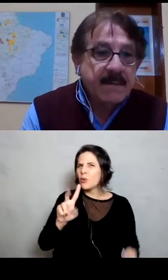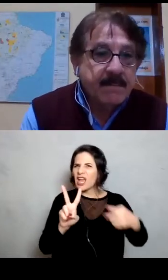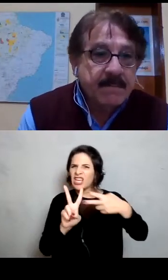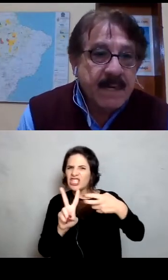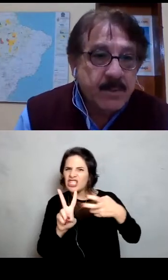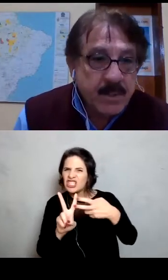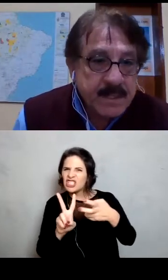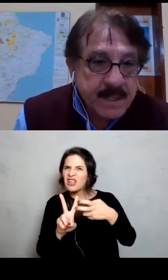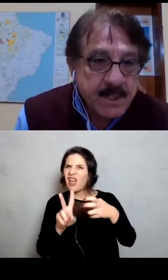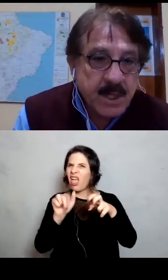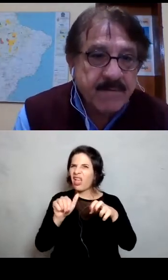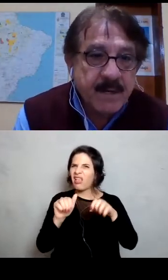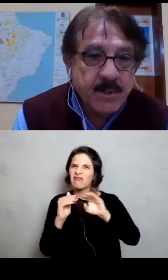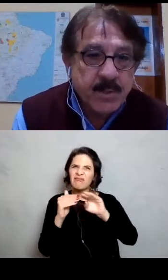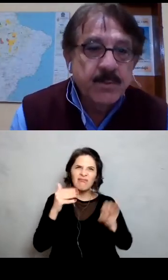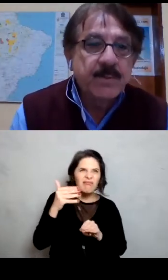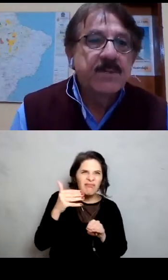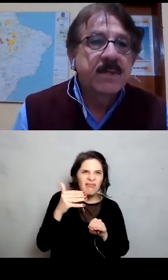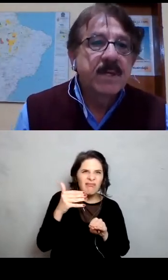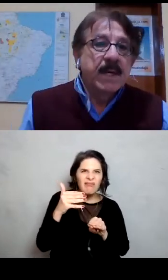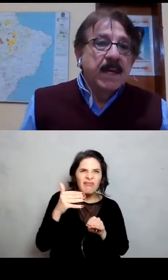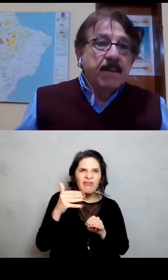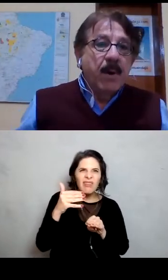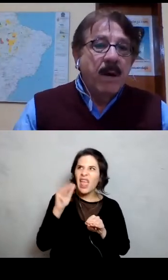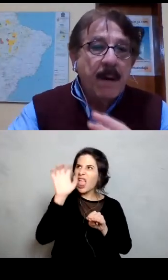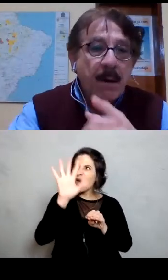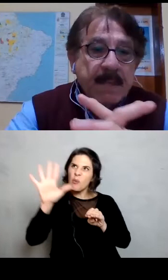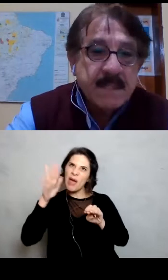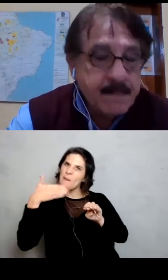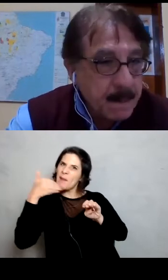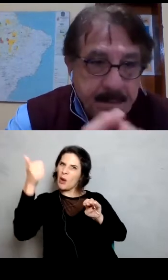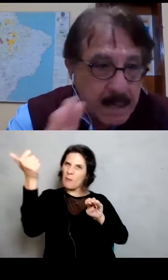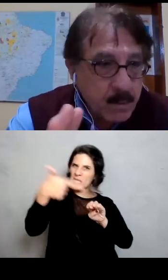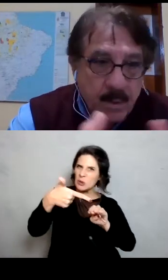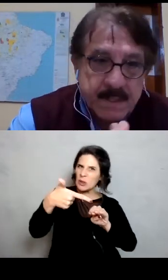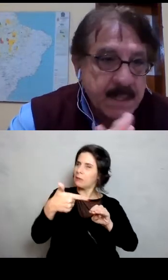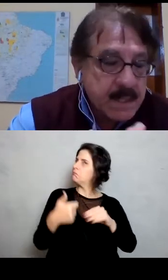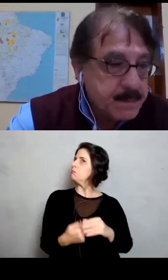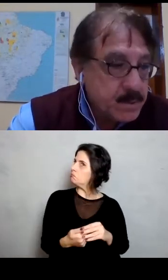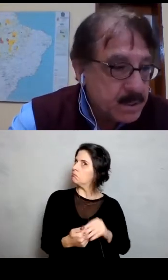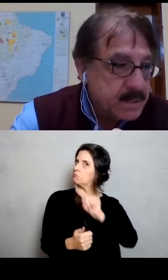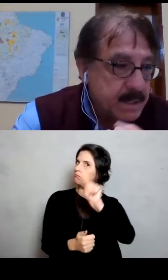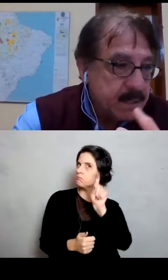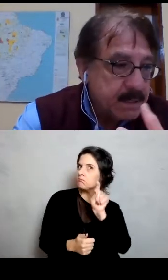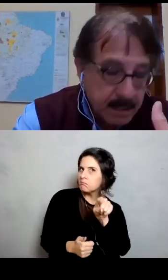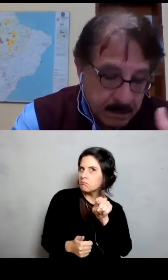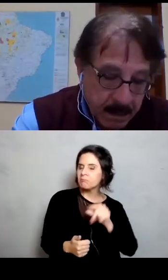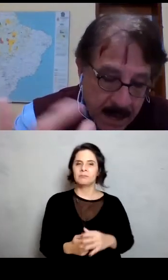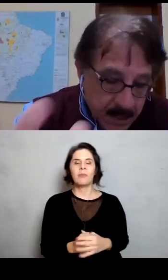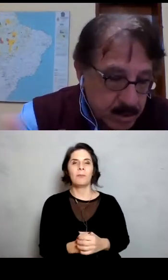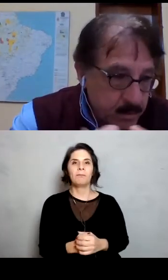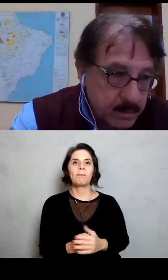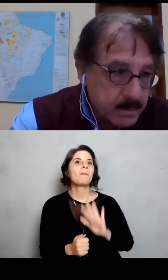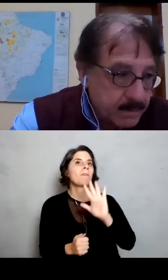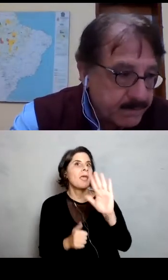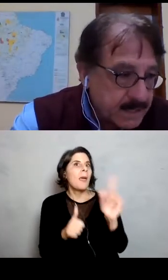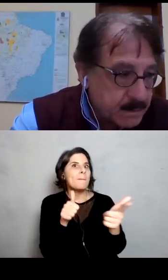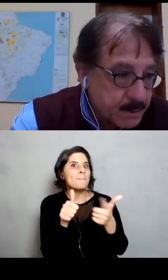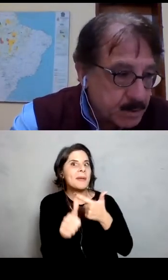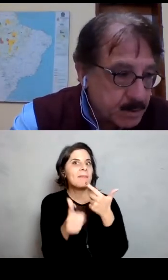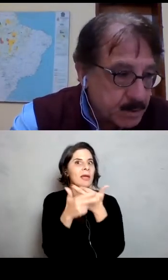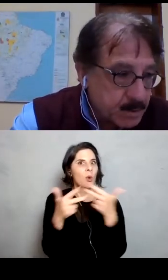dar até mais 2 aí, que já falam de tudo isso. Bom, a primeira coisa que as pessoas acham, ou